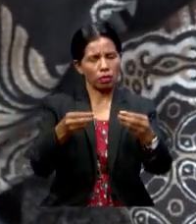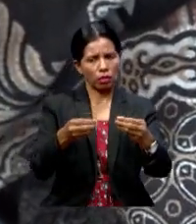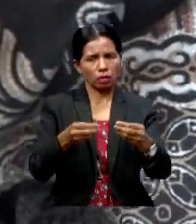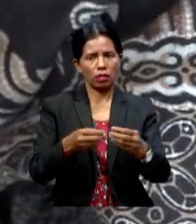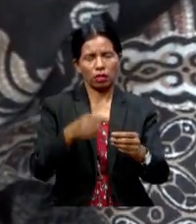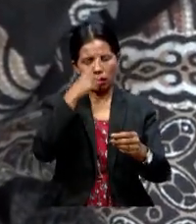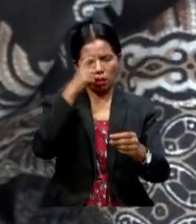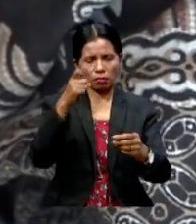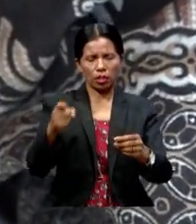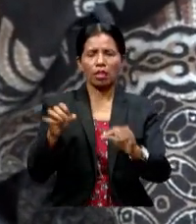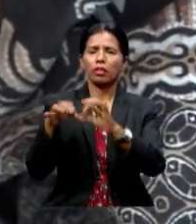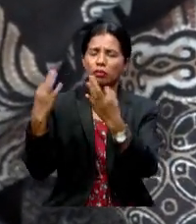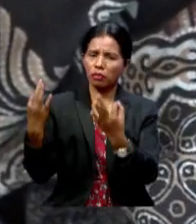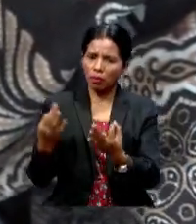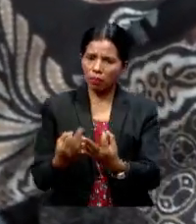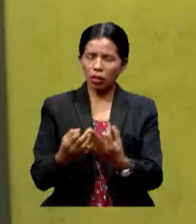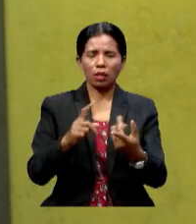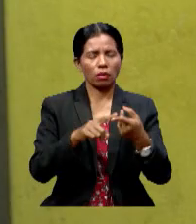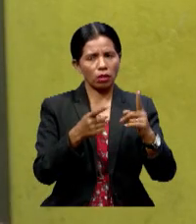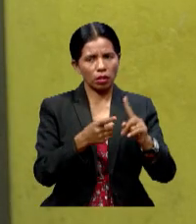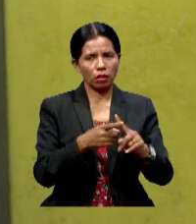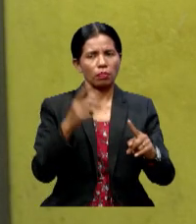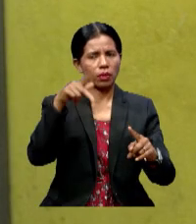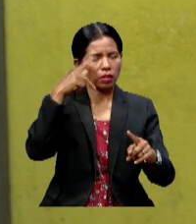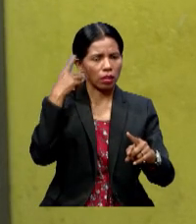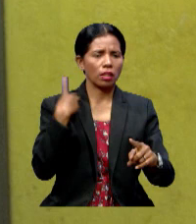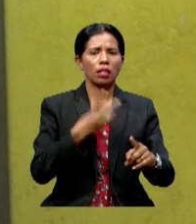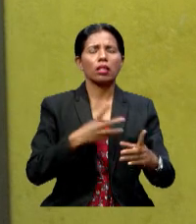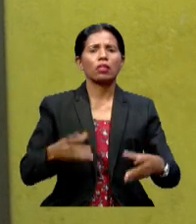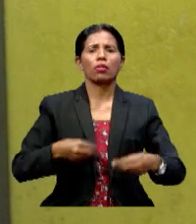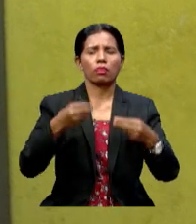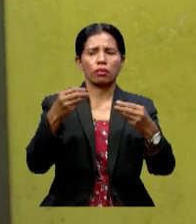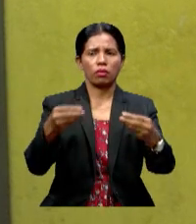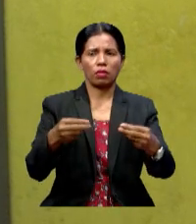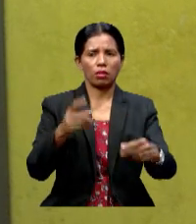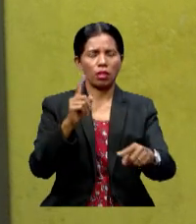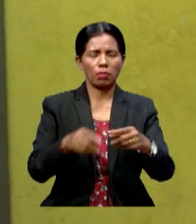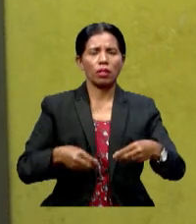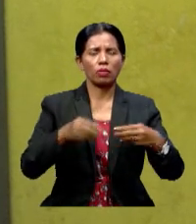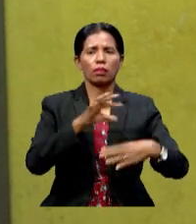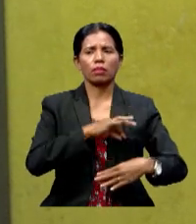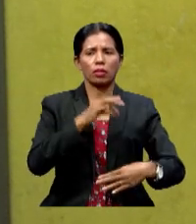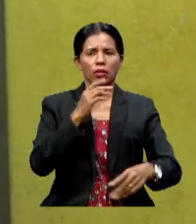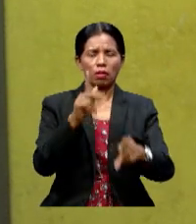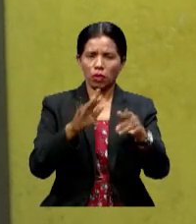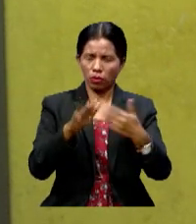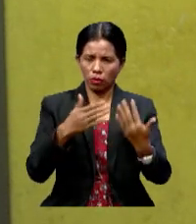ita tira relación familia ruma, ta político balum, que ita fo buat nebe que la beneficia va ita ne comunidad.